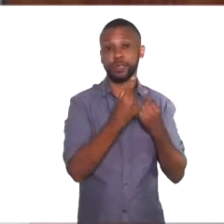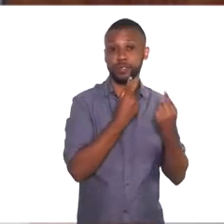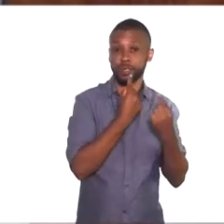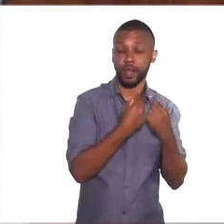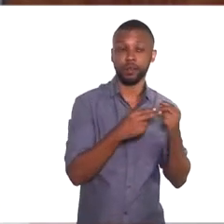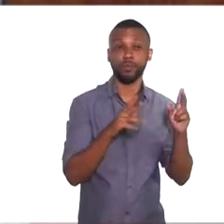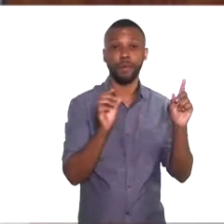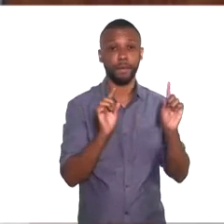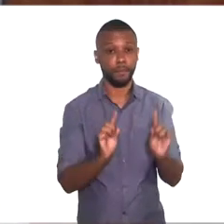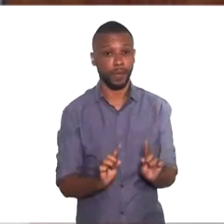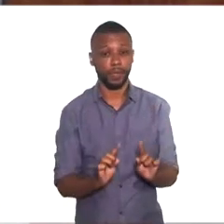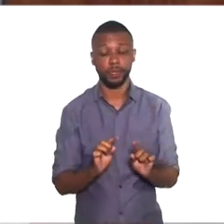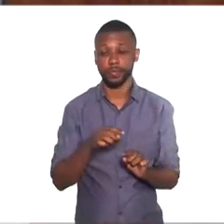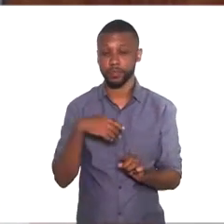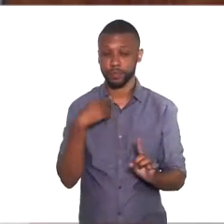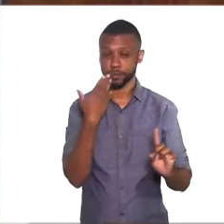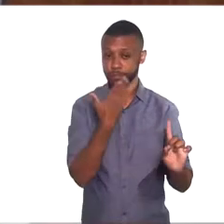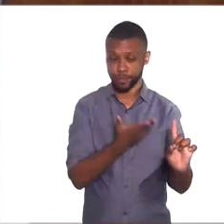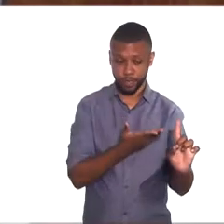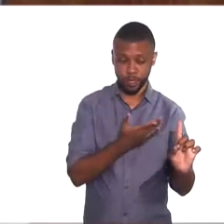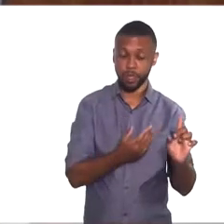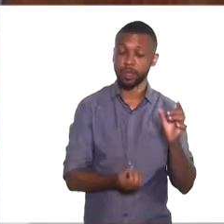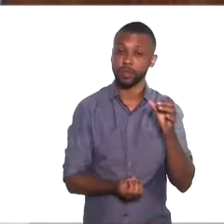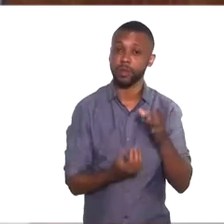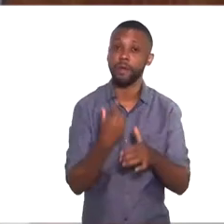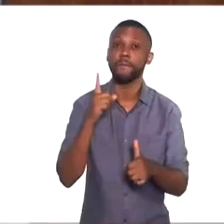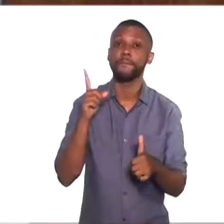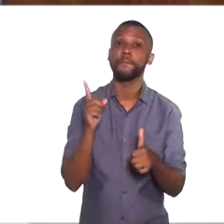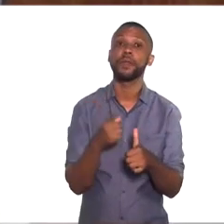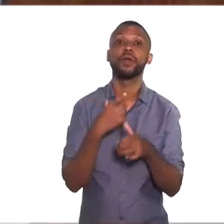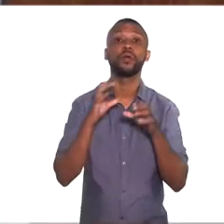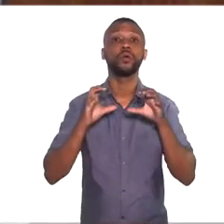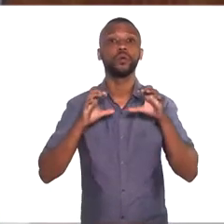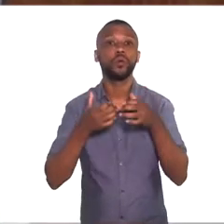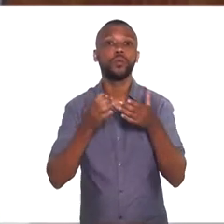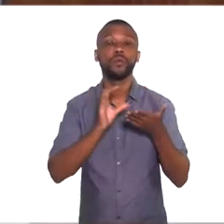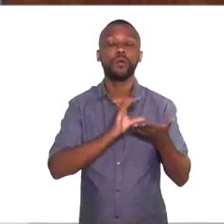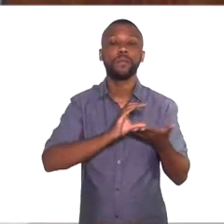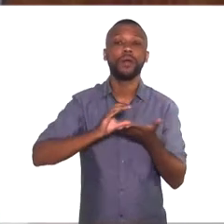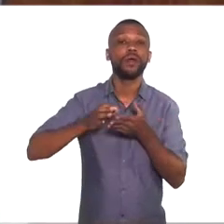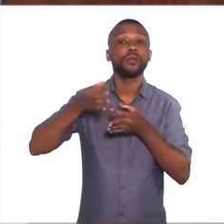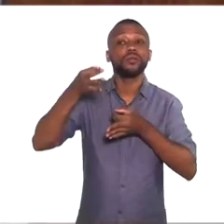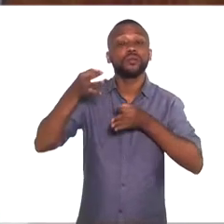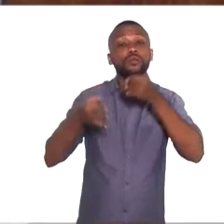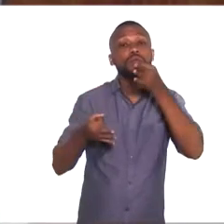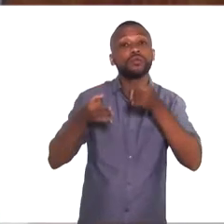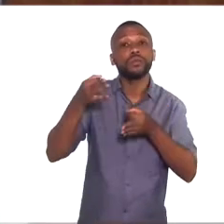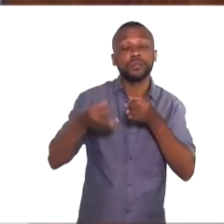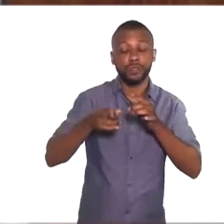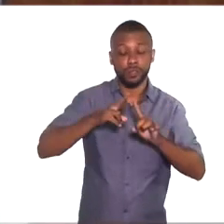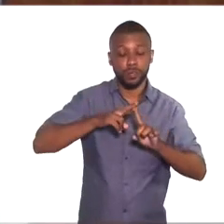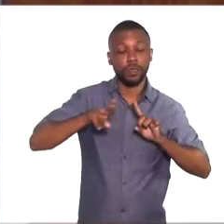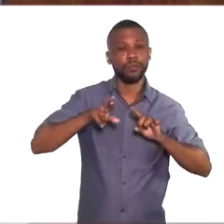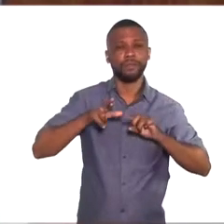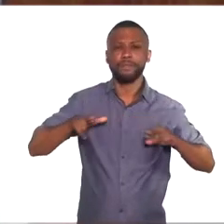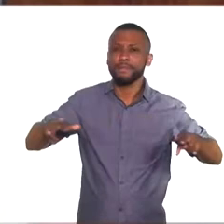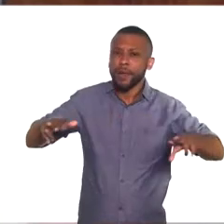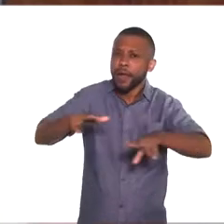Cardeal do Rio de Janeiro também criou o primeira primeiro grupo a primeira comissão de juristas